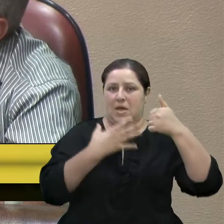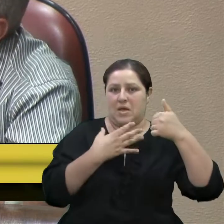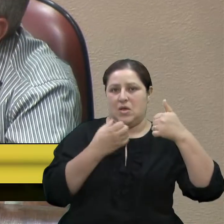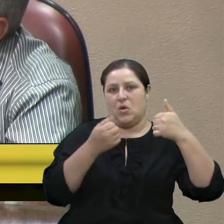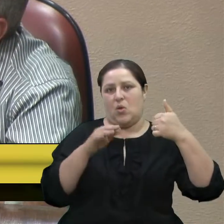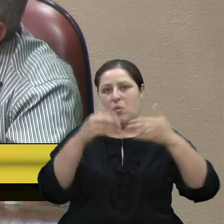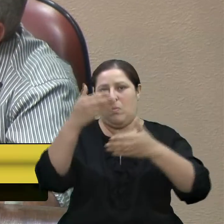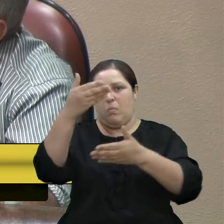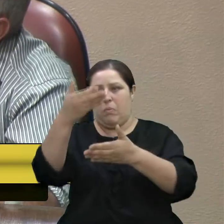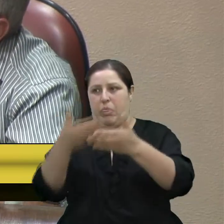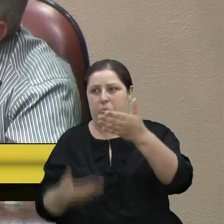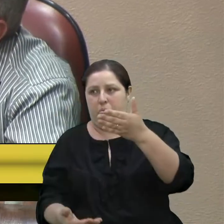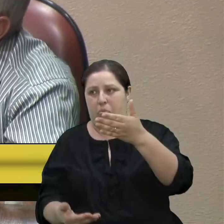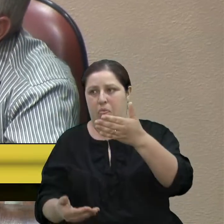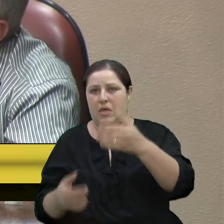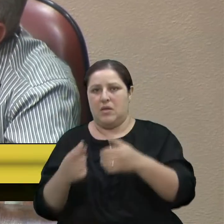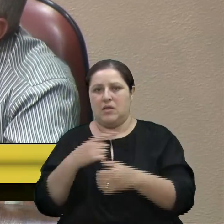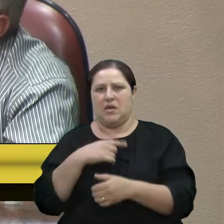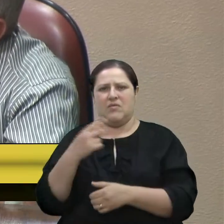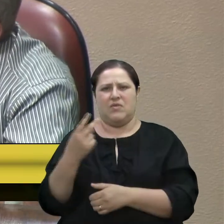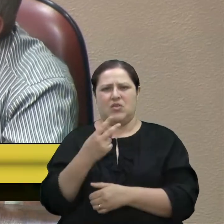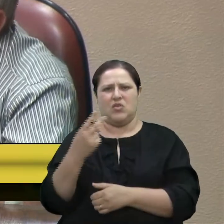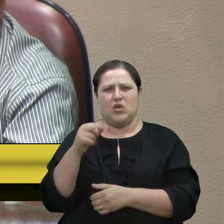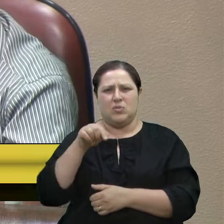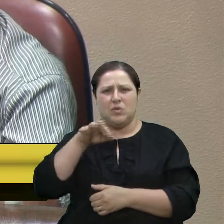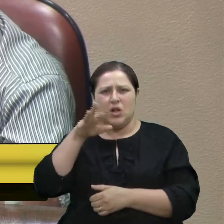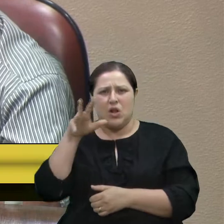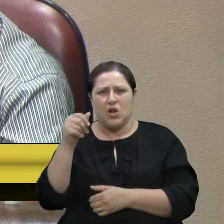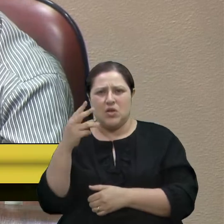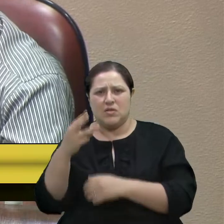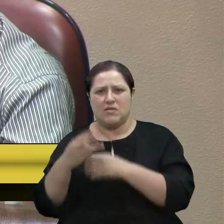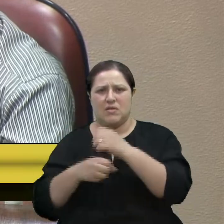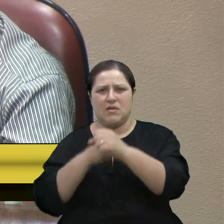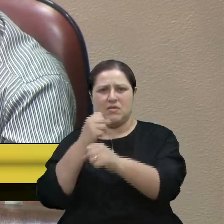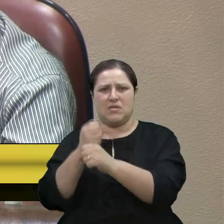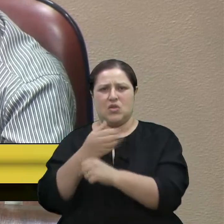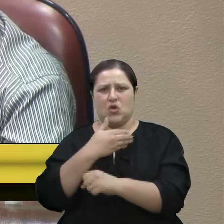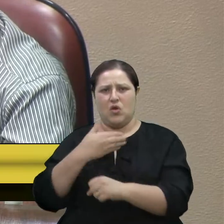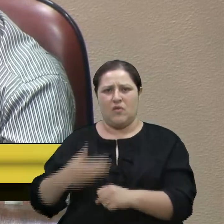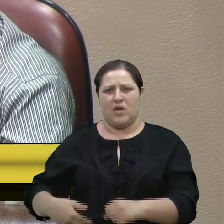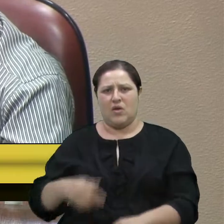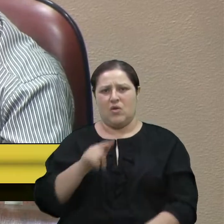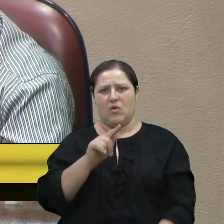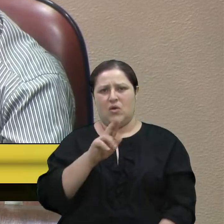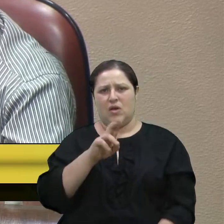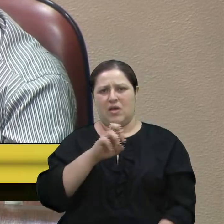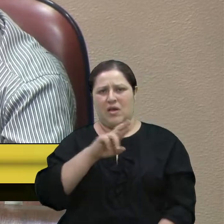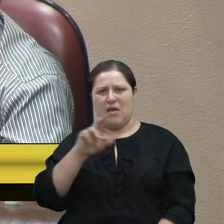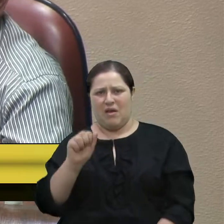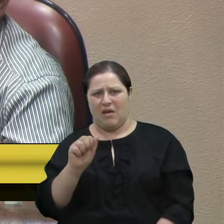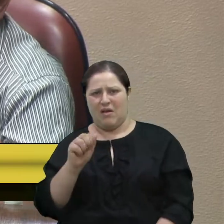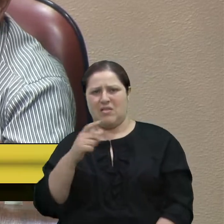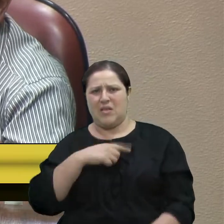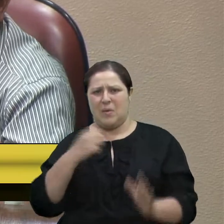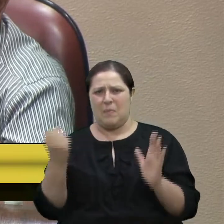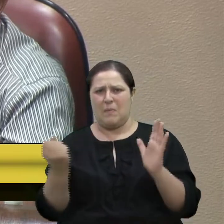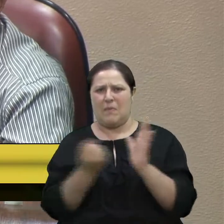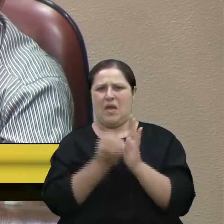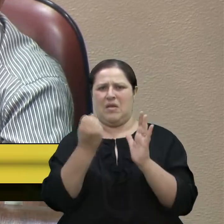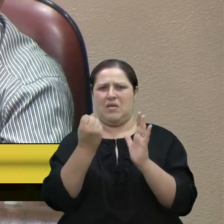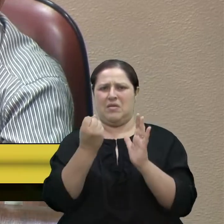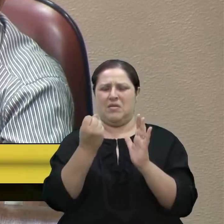precipício. 22 milhões em 3 anos com o governo Guerra, deixado cravado na Codeca.